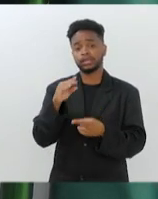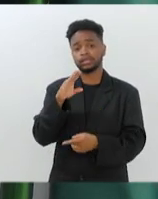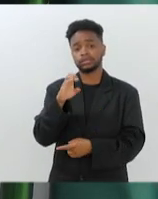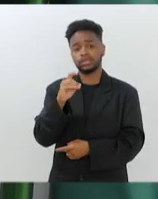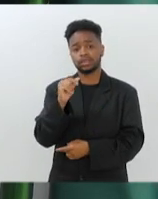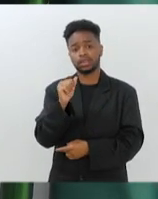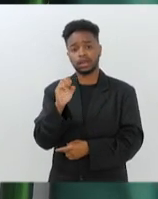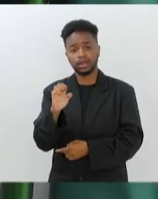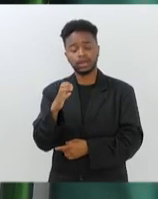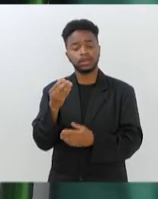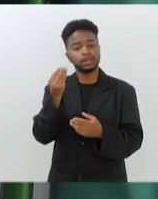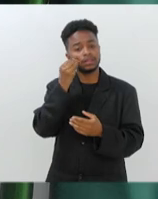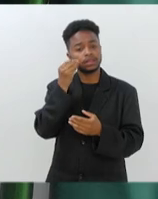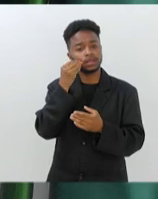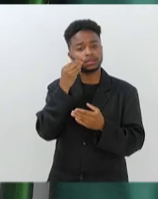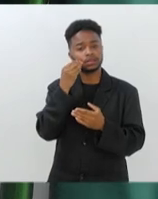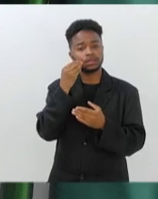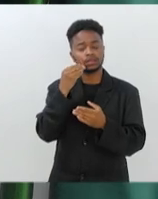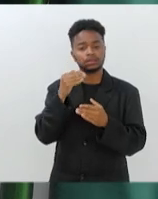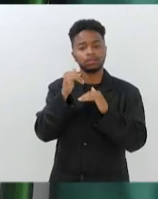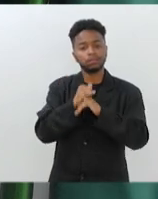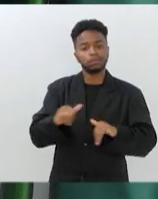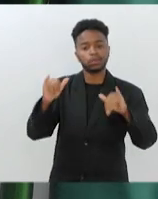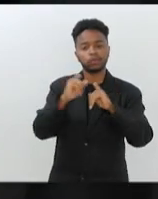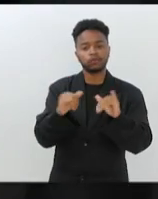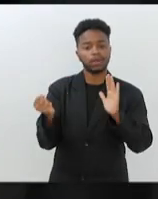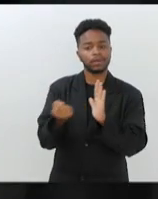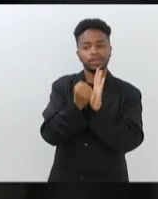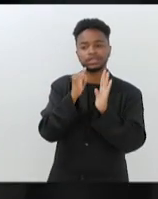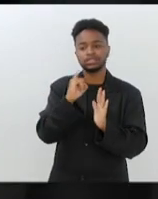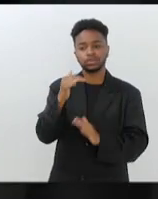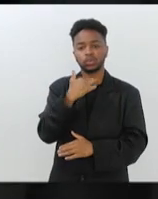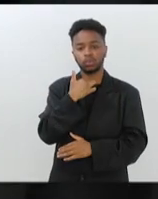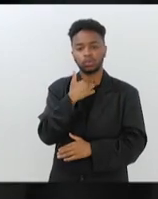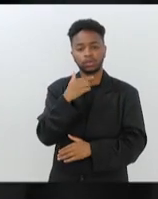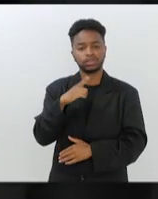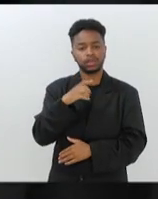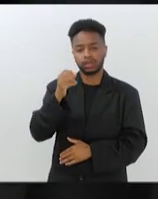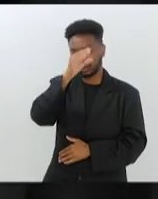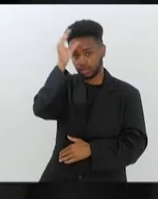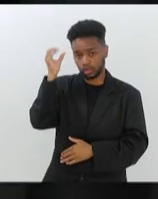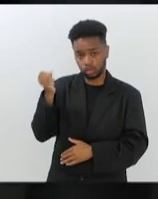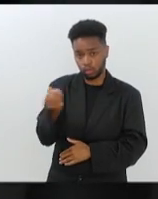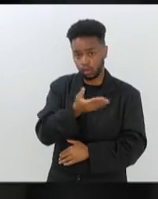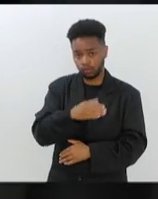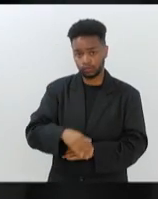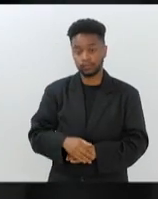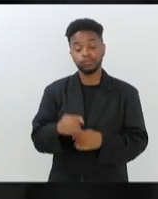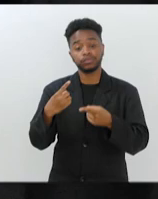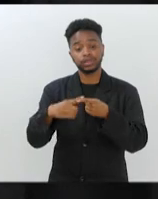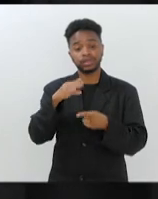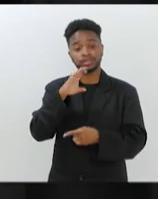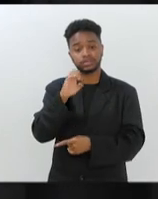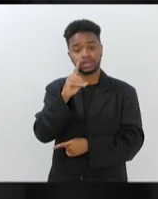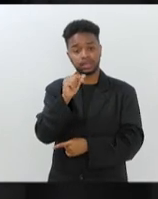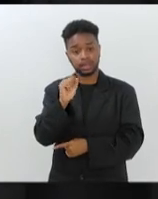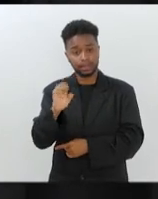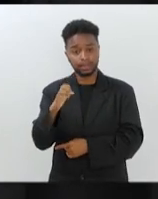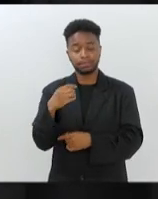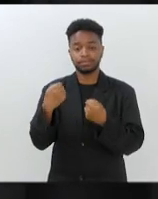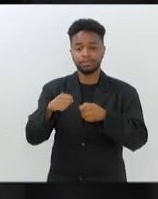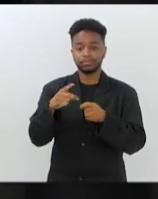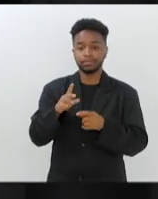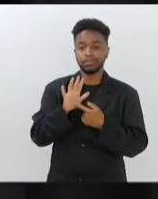marca se não pode captar mais clientes a cedai precisa mostrar que ela ainda está viva